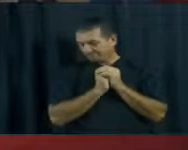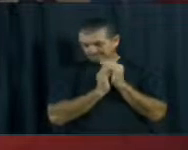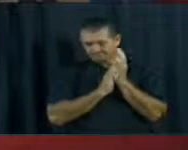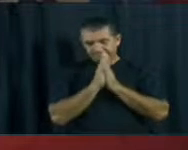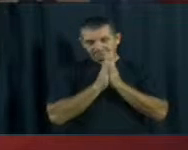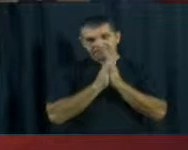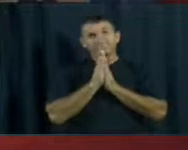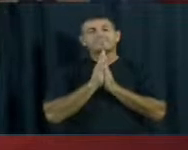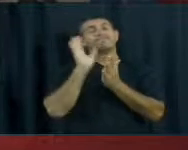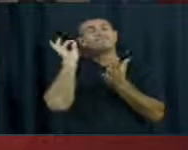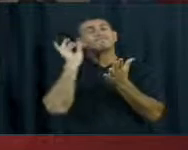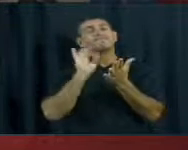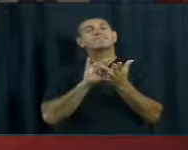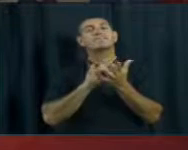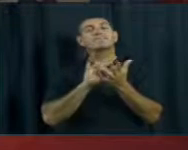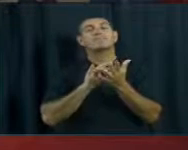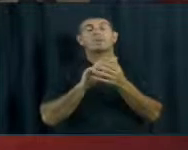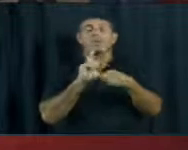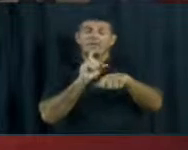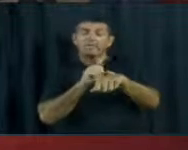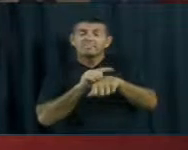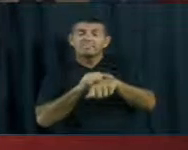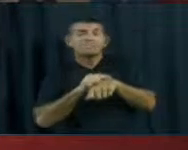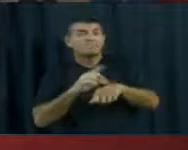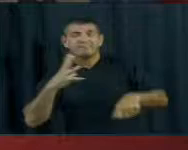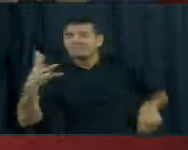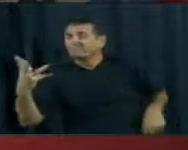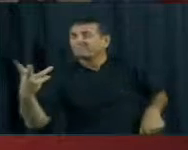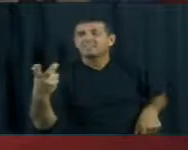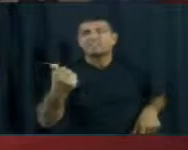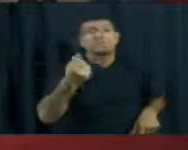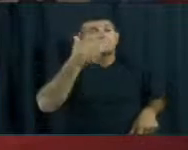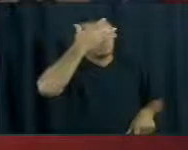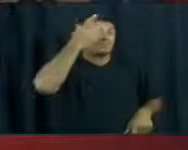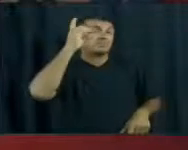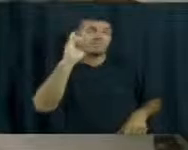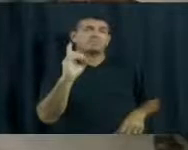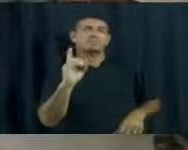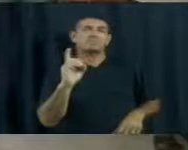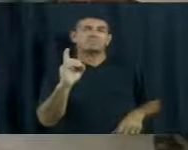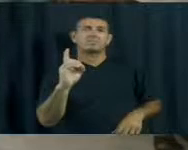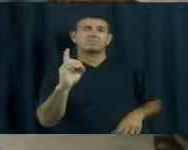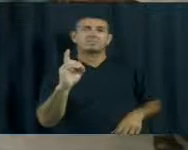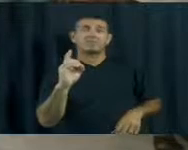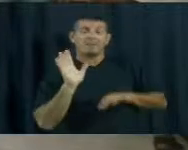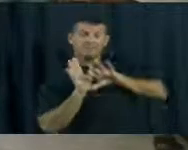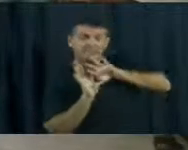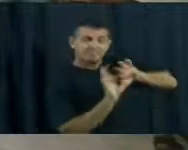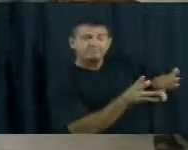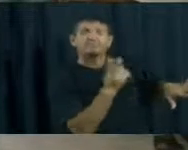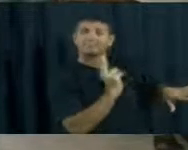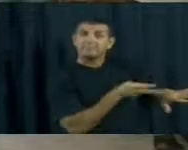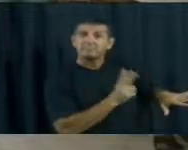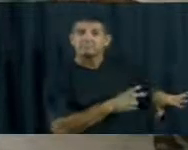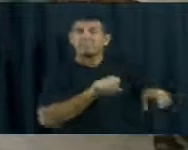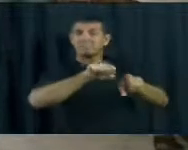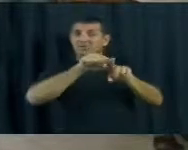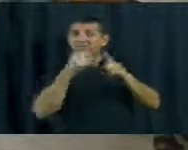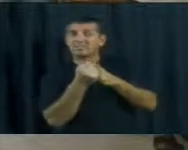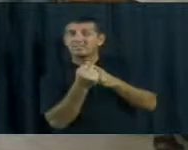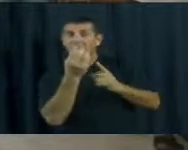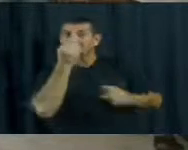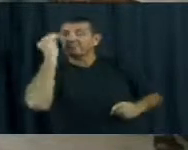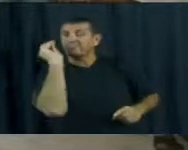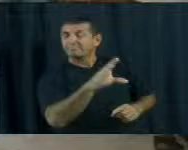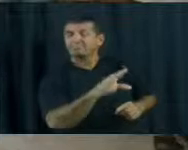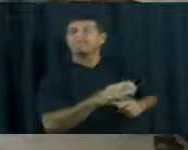gente realmente teve um momento fantástico, porque a pessoa com deficiência, por ela ser isolada, na grande maioria das vezes, nem